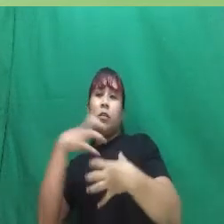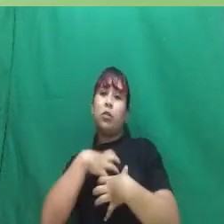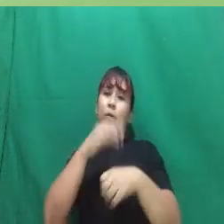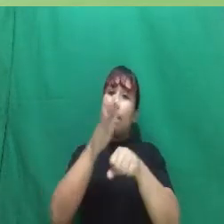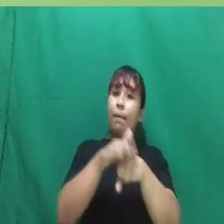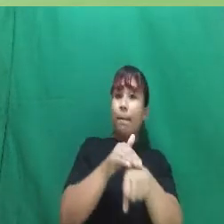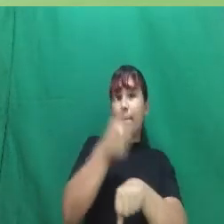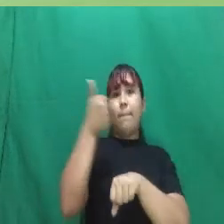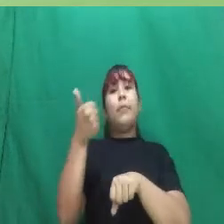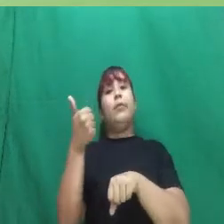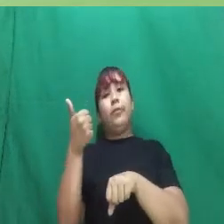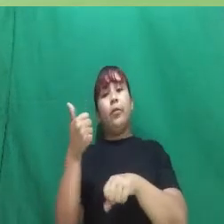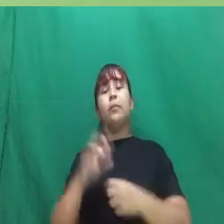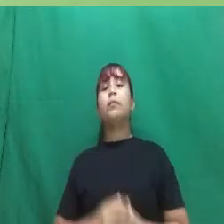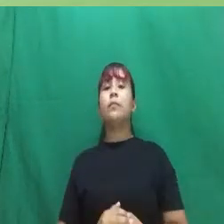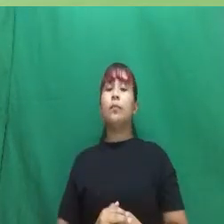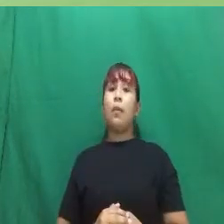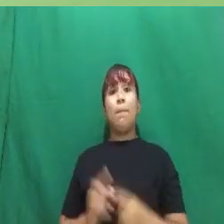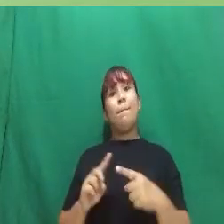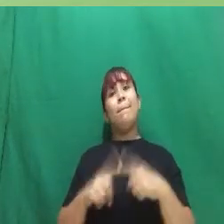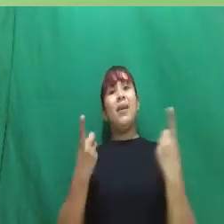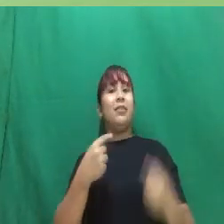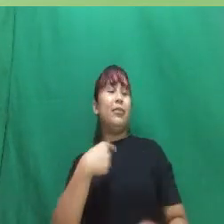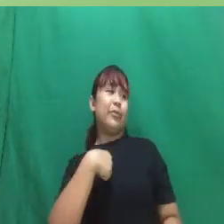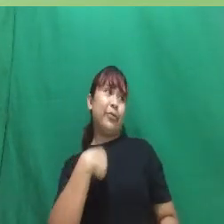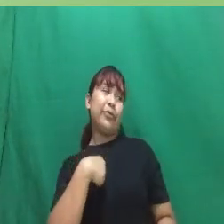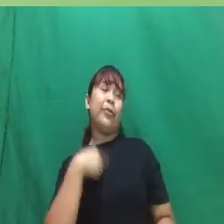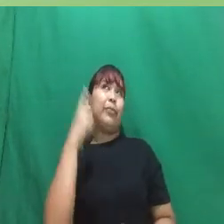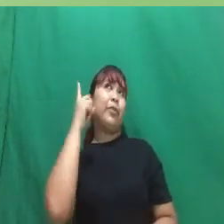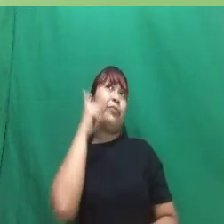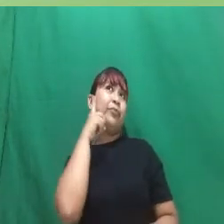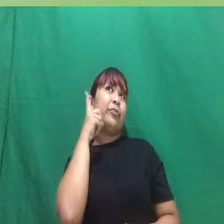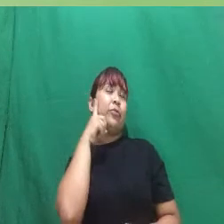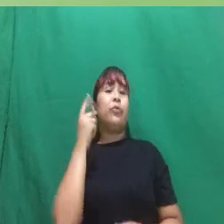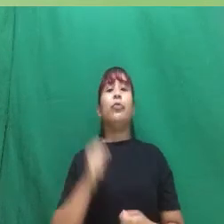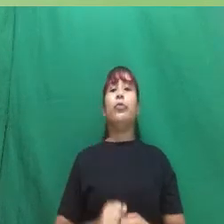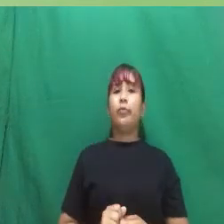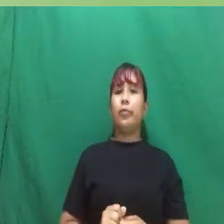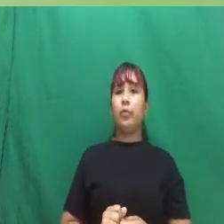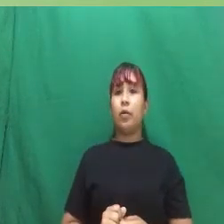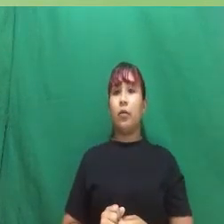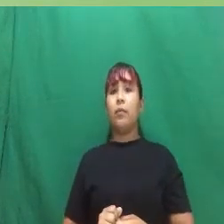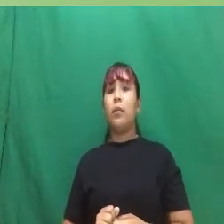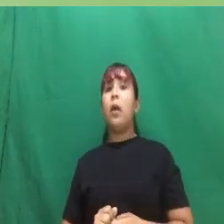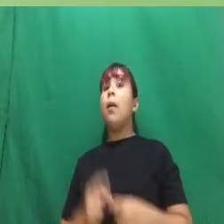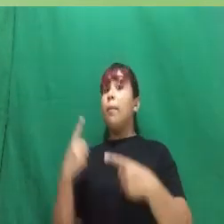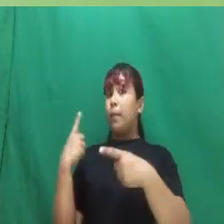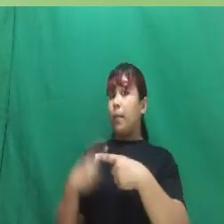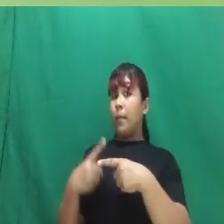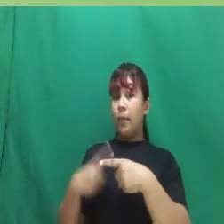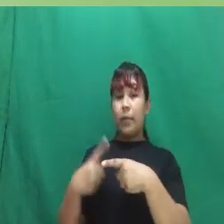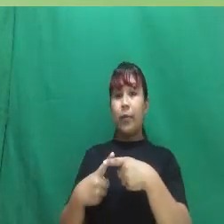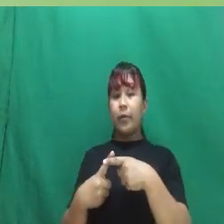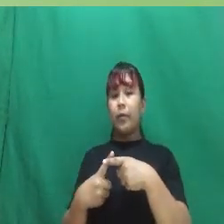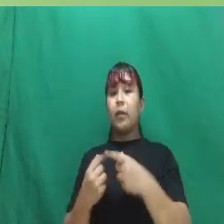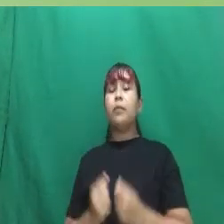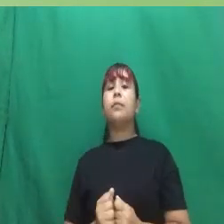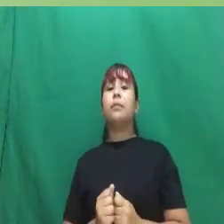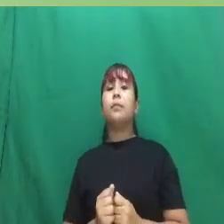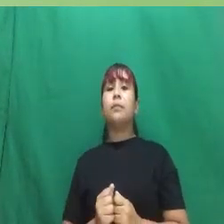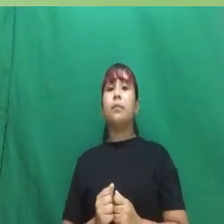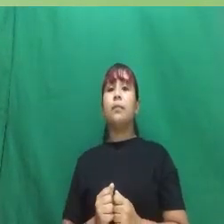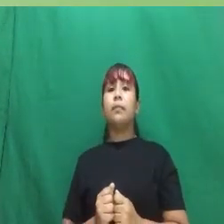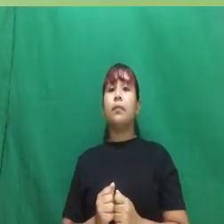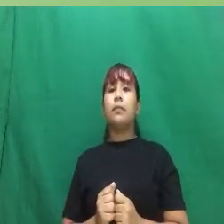a população negra periférica não consegue avançar, consequentemente também a população branca e a elite também depois